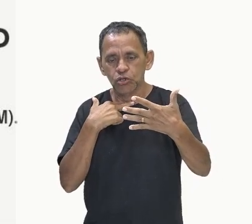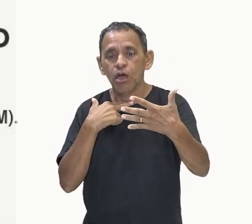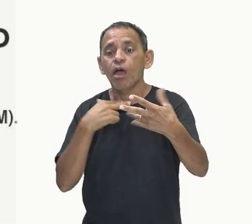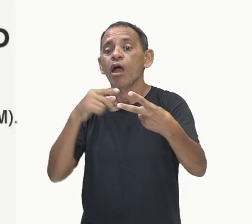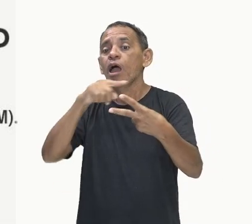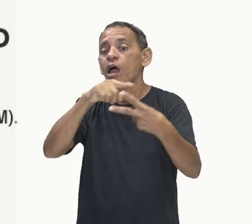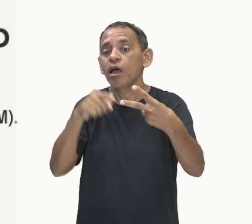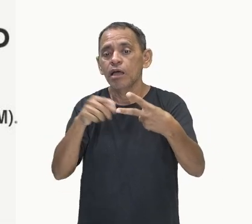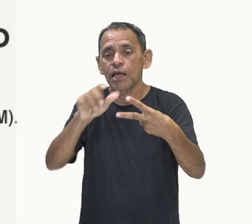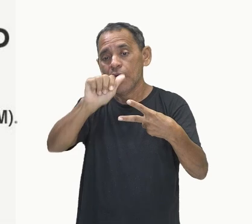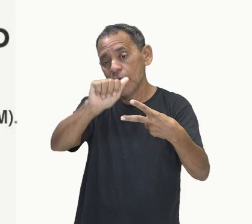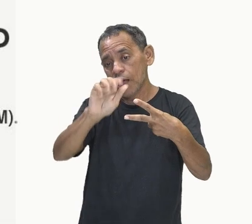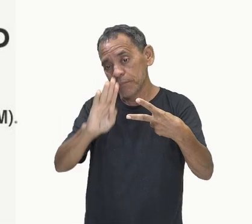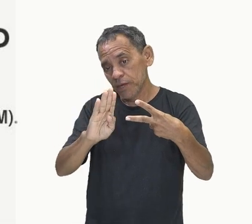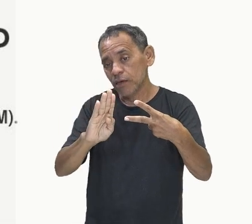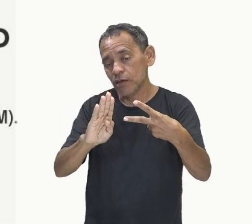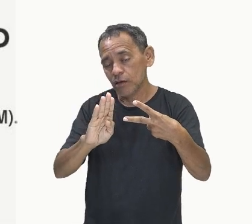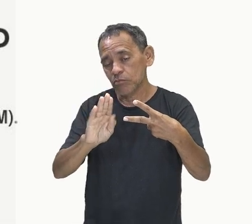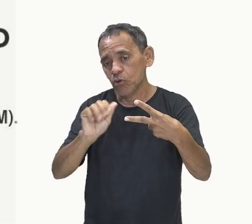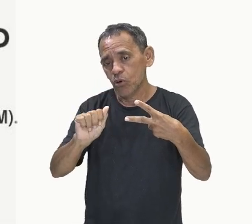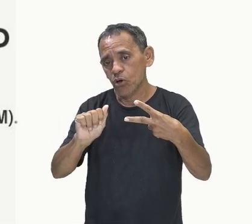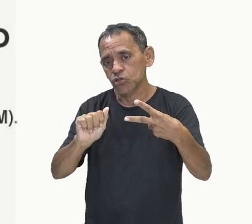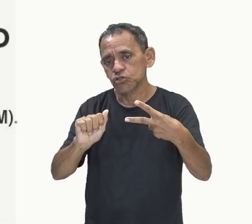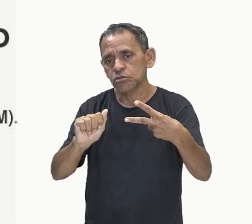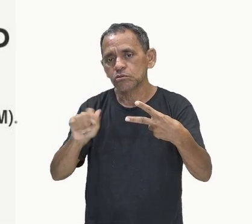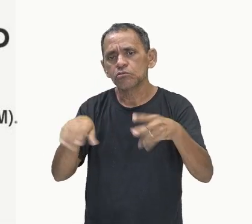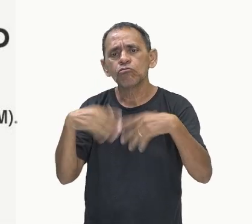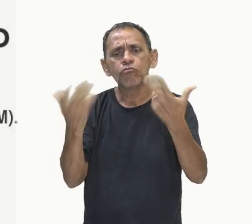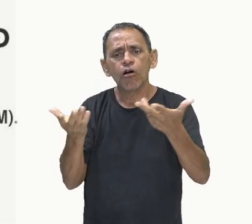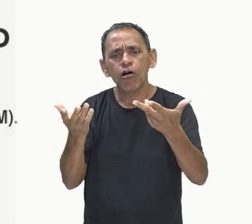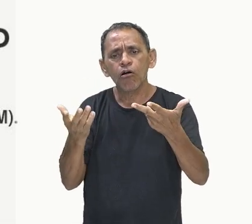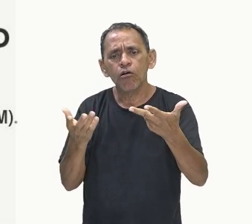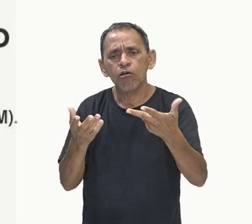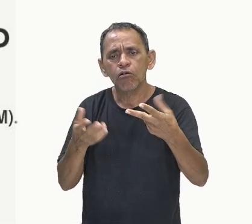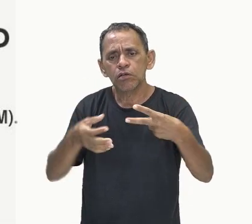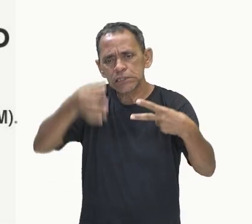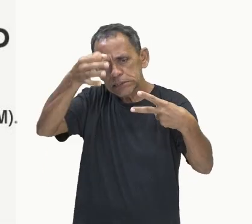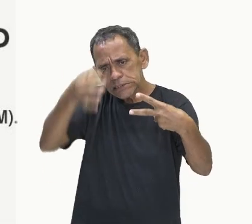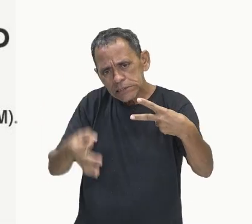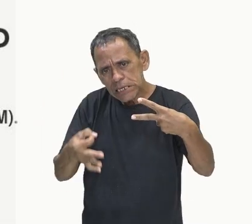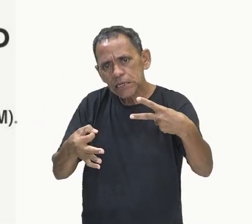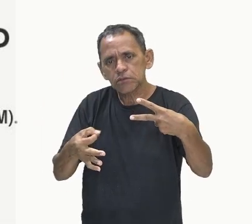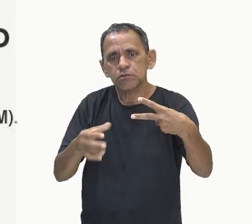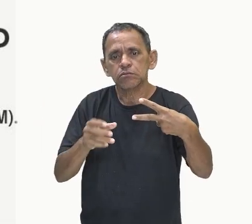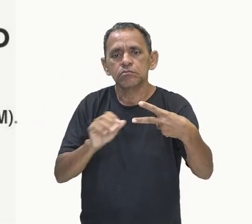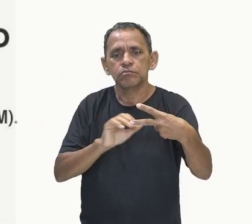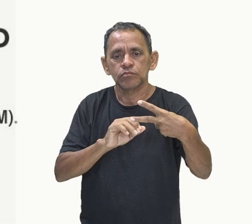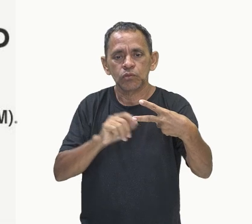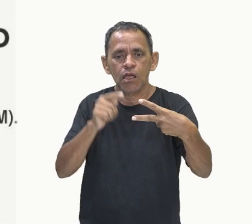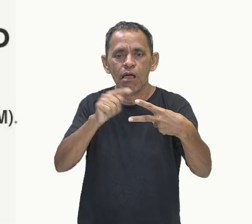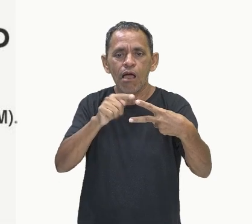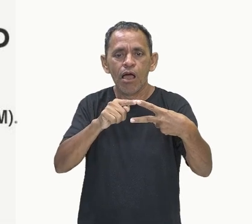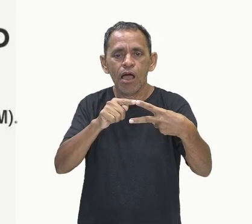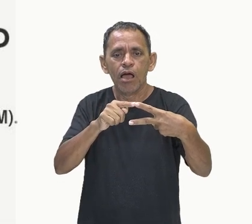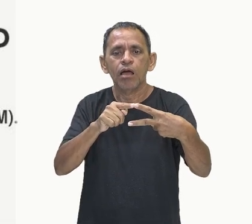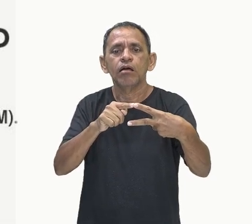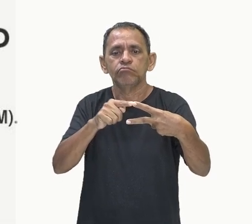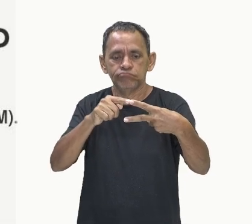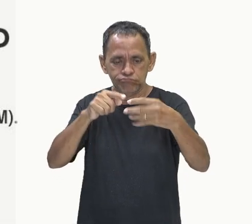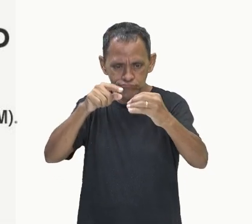letra B. Então, qual é a resposta correta? Olha a letra A, elíptica, tudo bem. Com